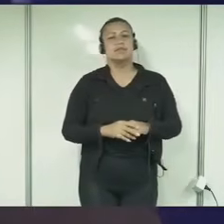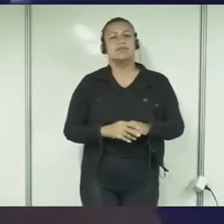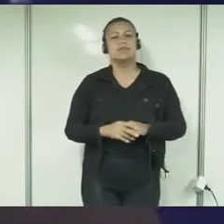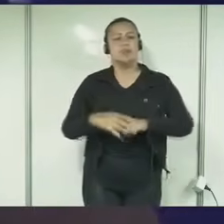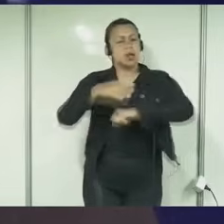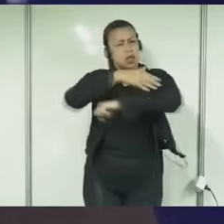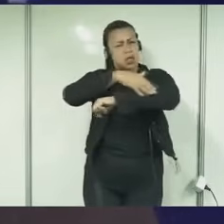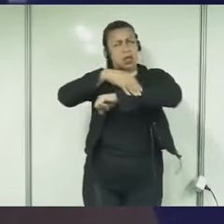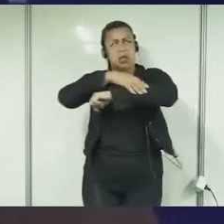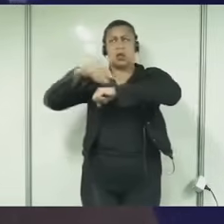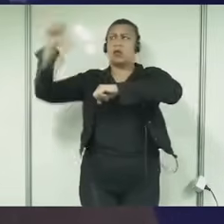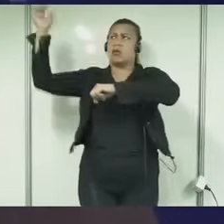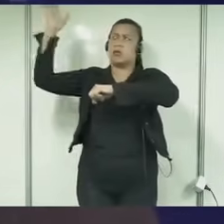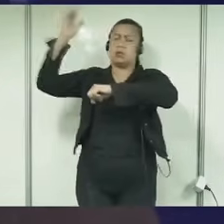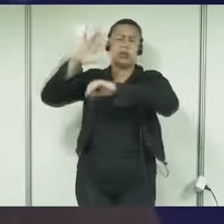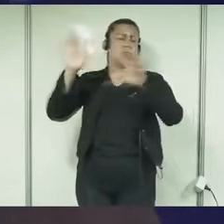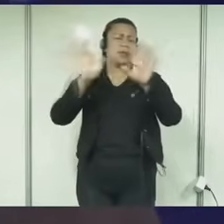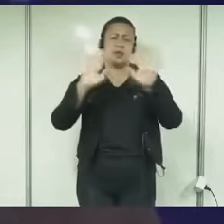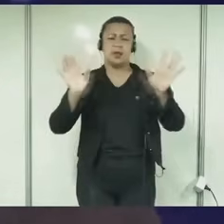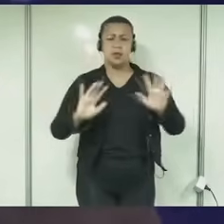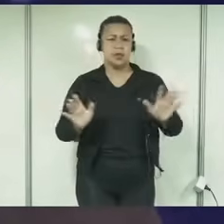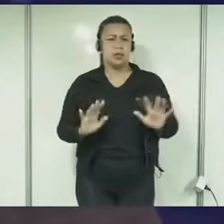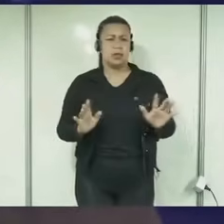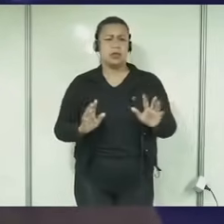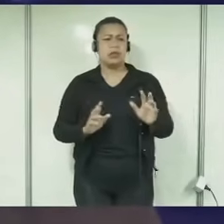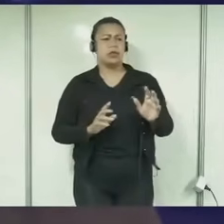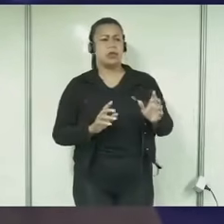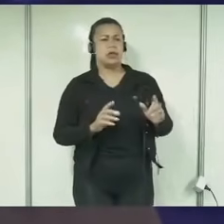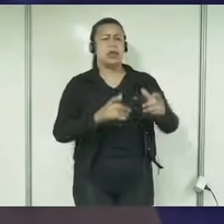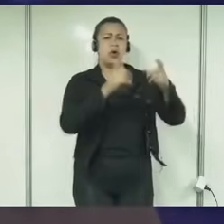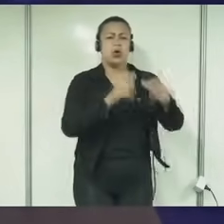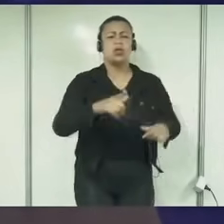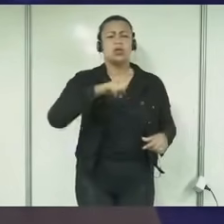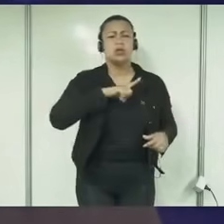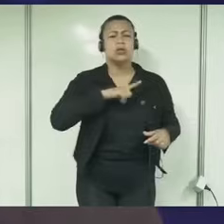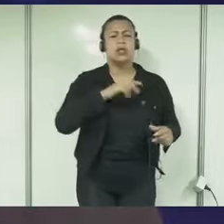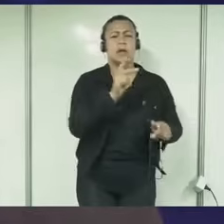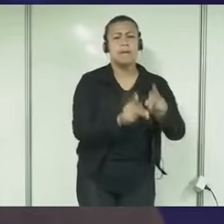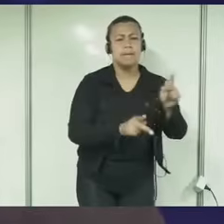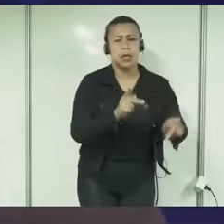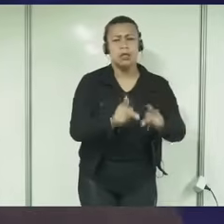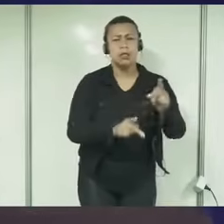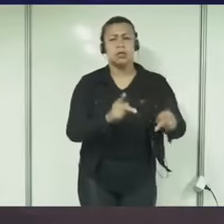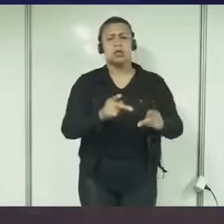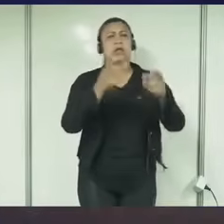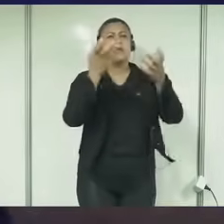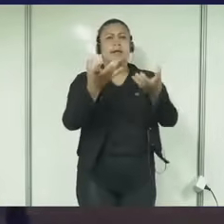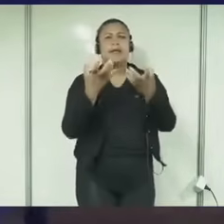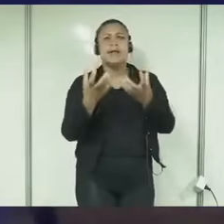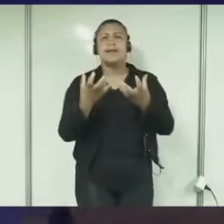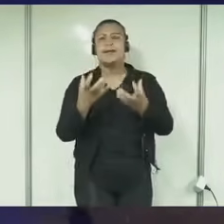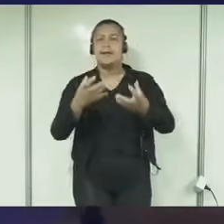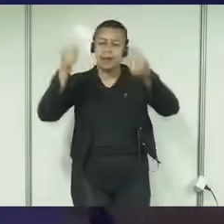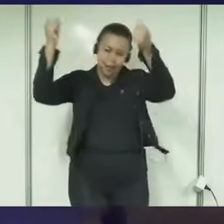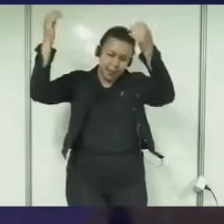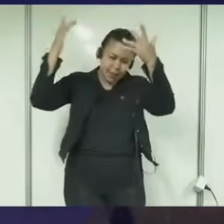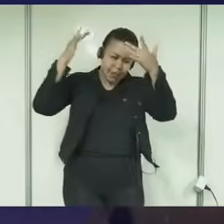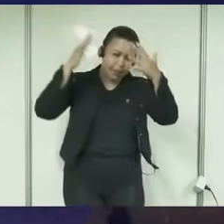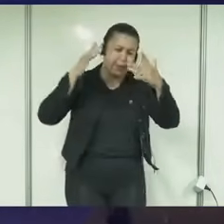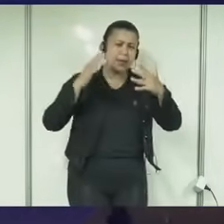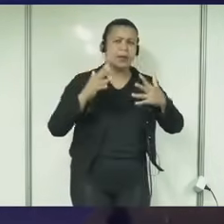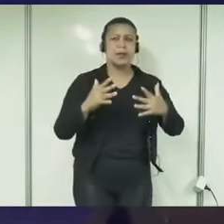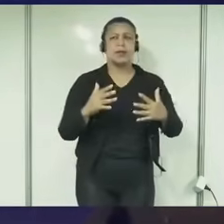ela vai longe. Aonde tem gente sintonizada, querendo receber bênção, recebe. Nós estamos